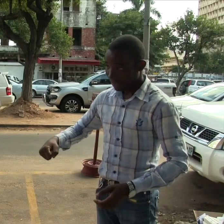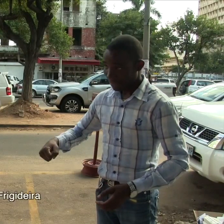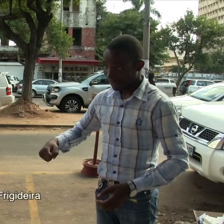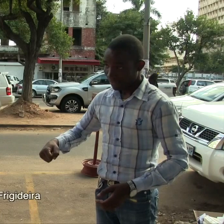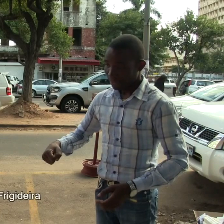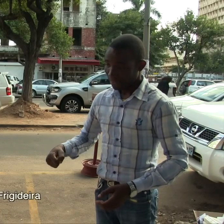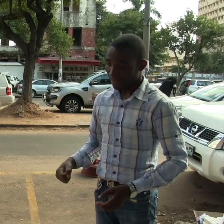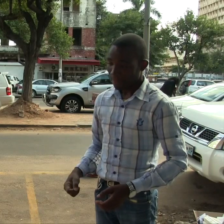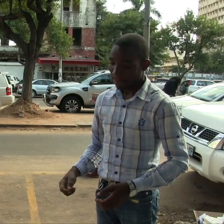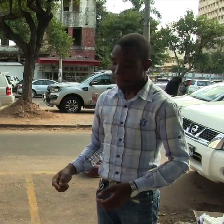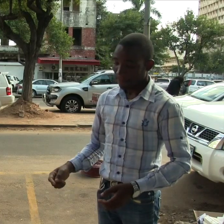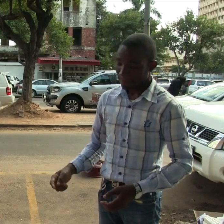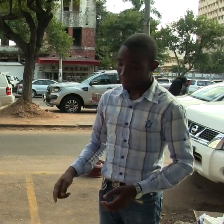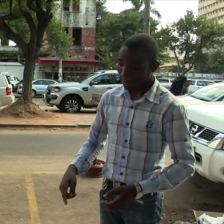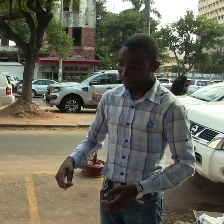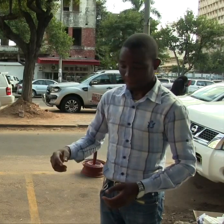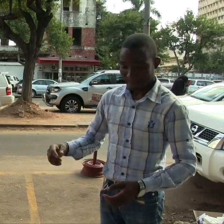Frisdeira.